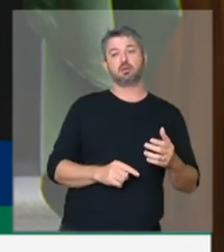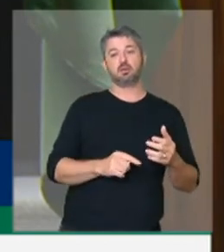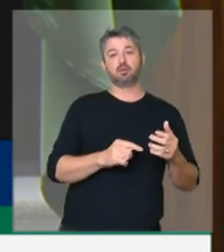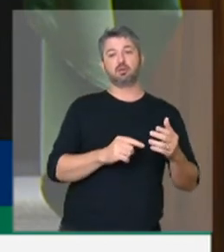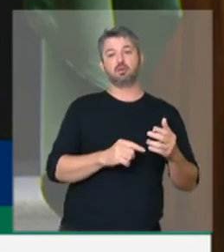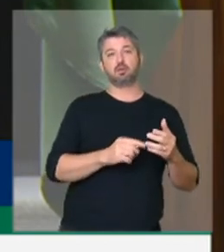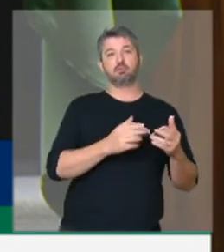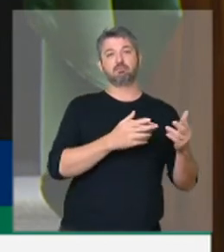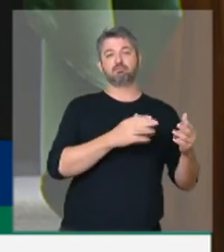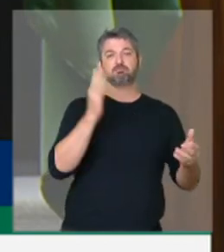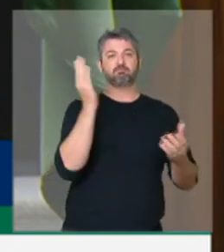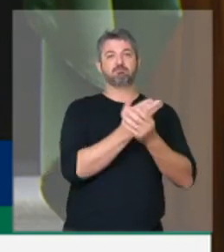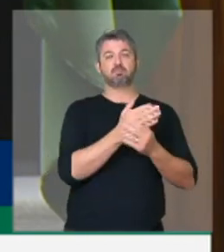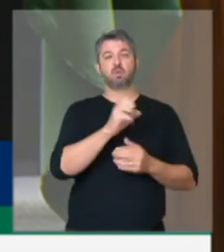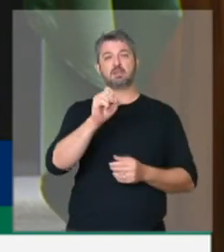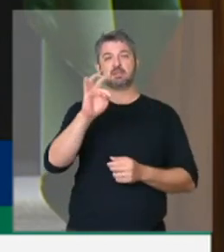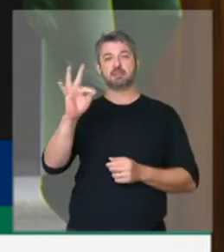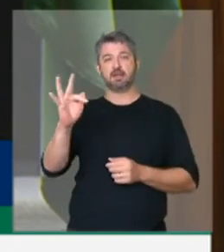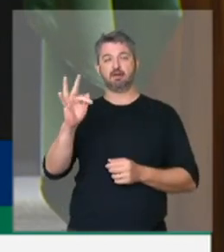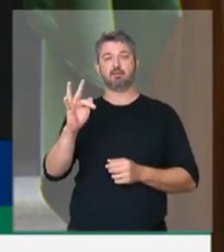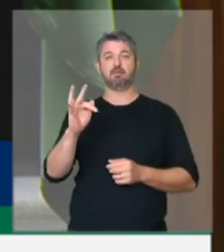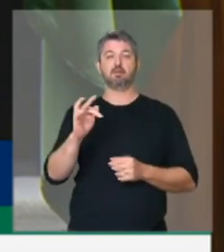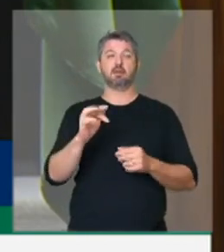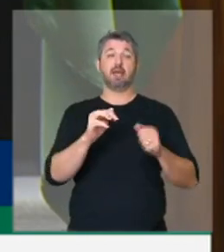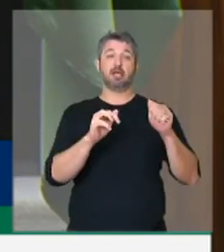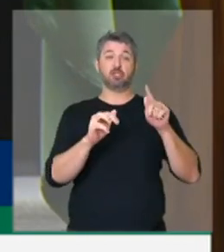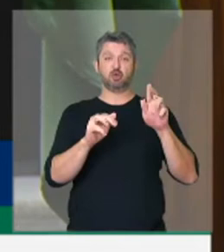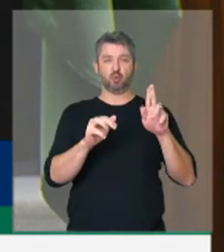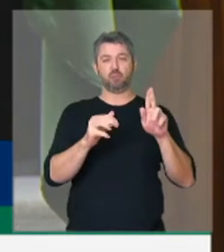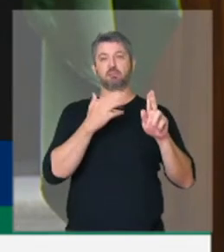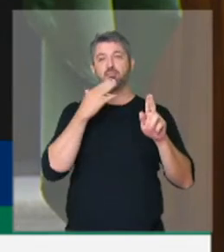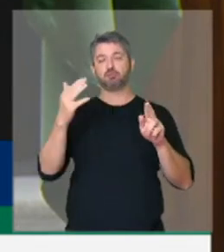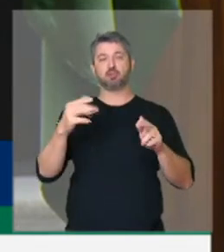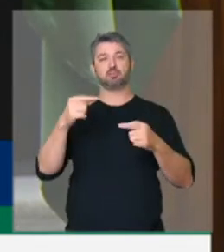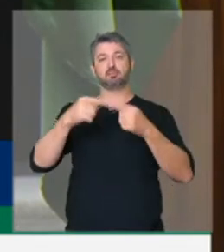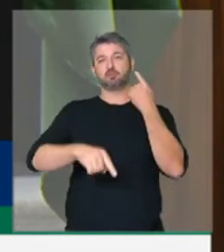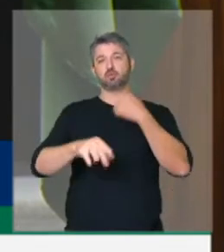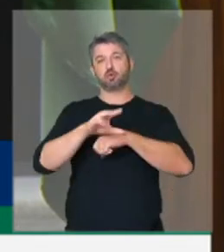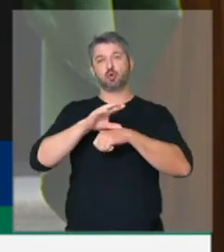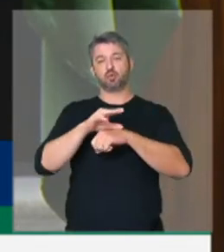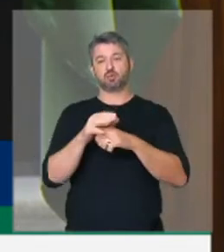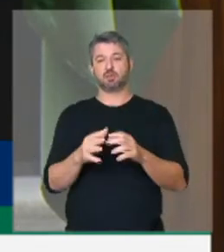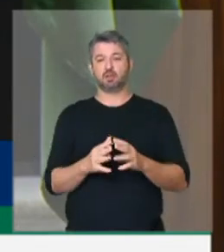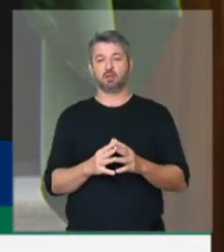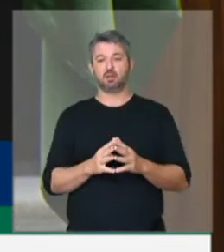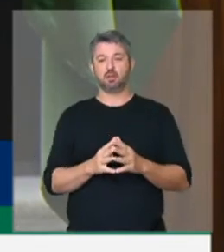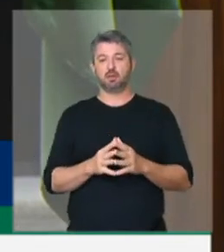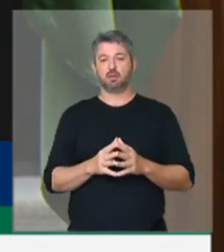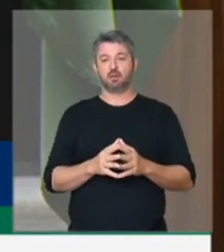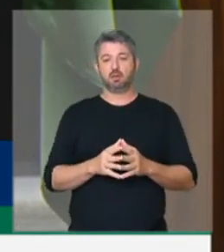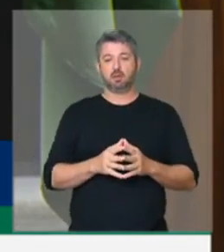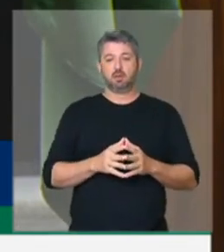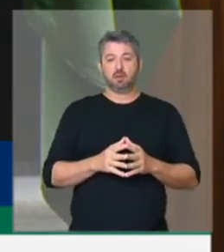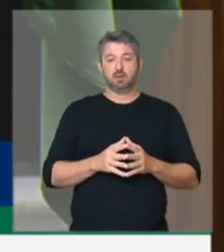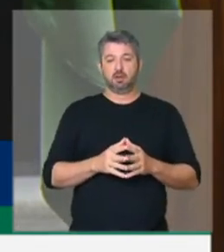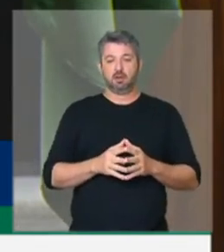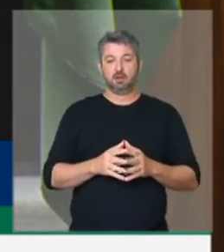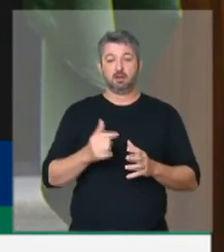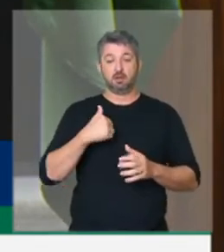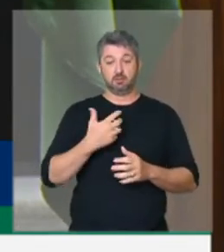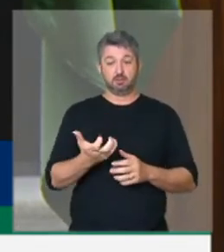STF uma ação pela AGU, de um pedido de inconstitucionalidade. E eu gostaria de